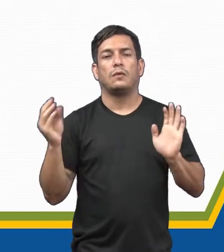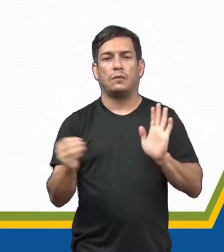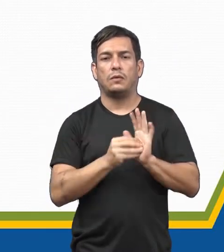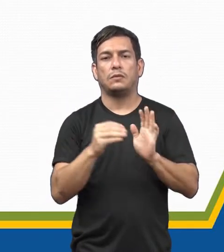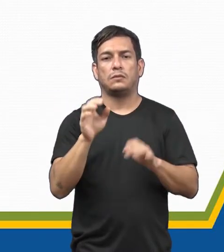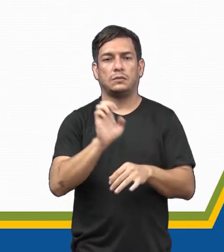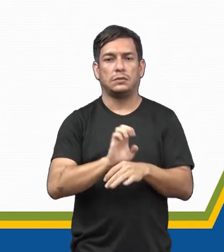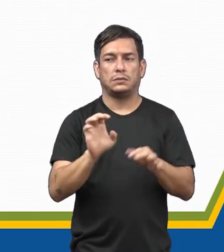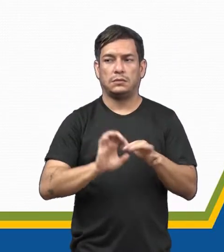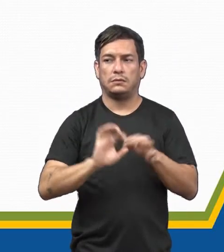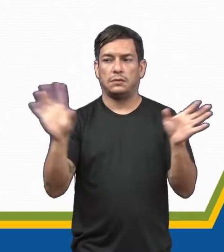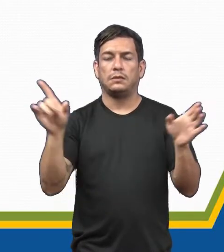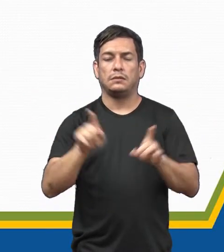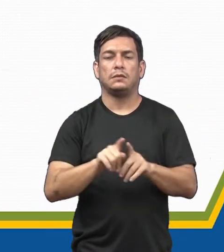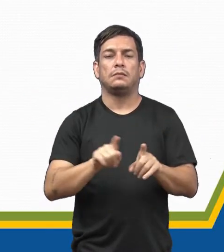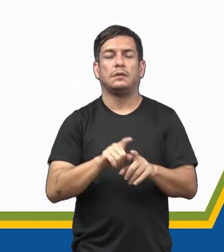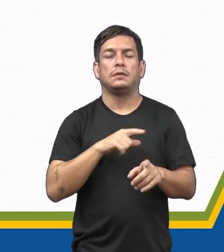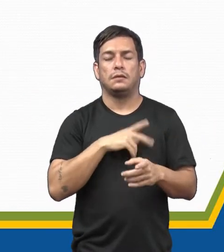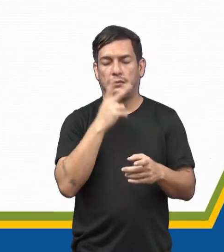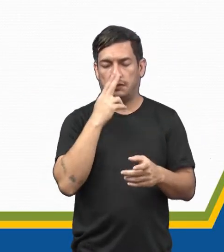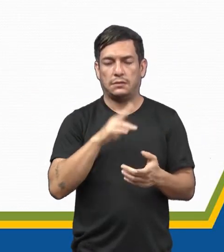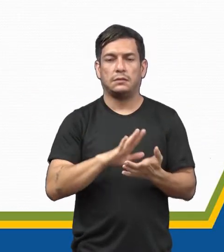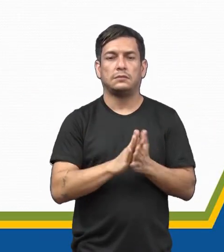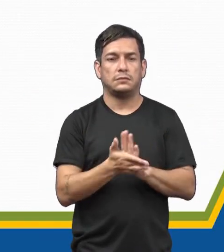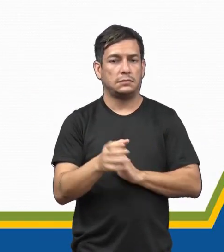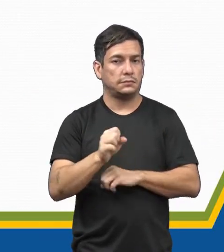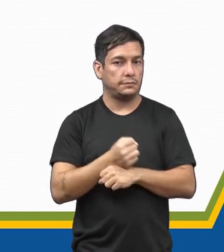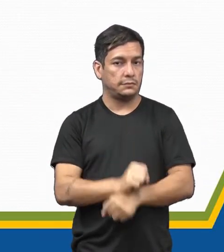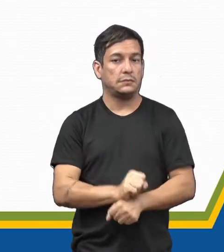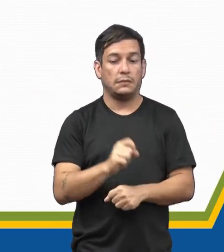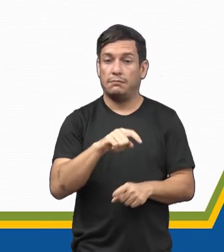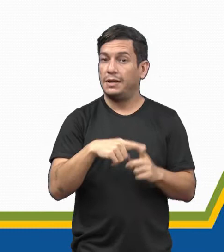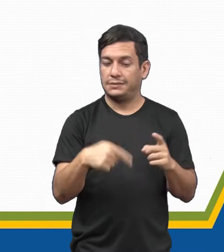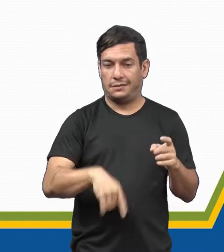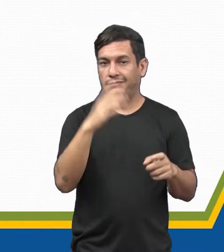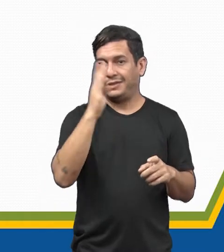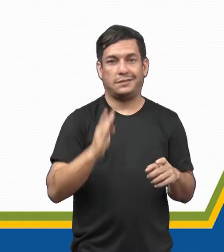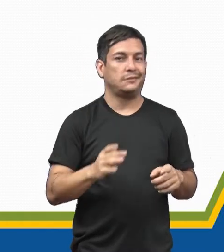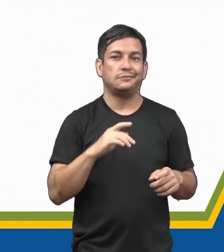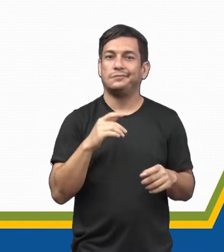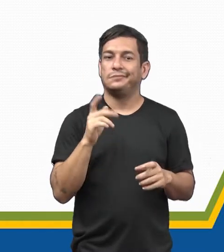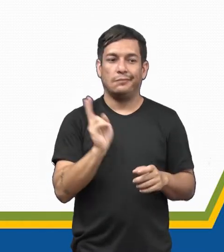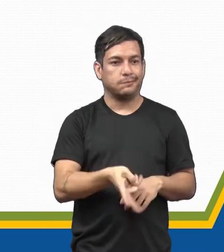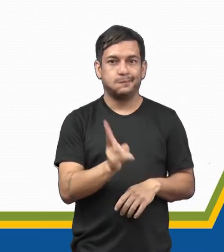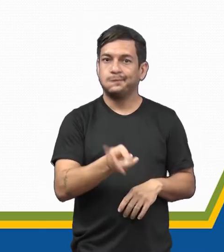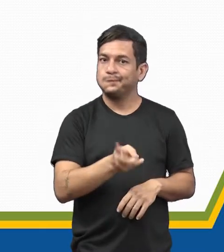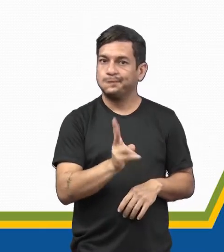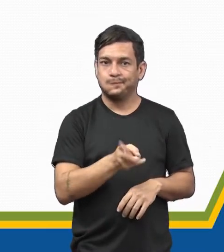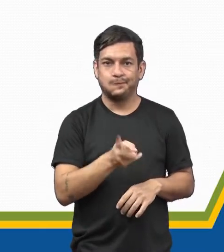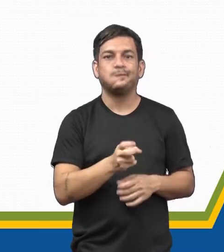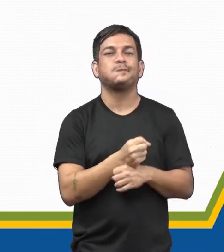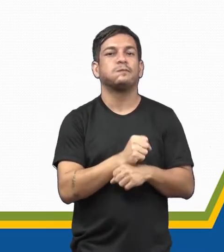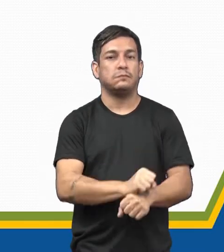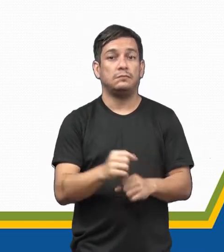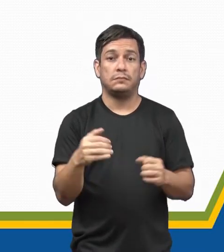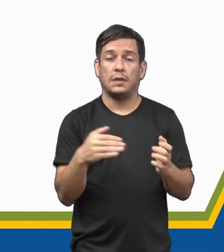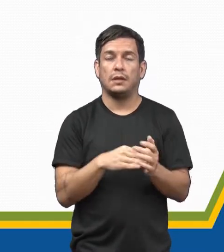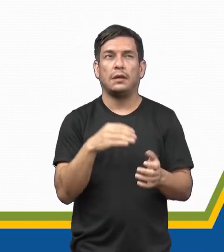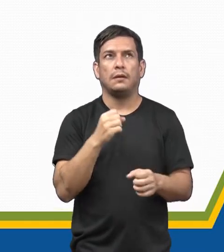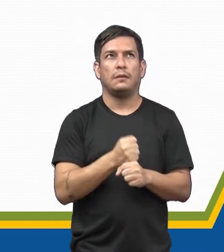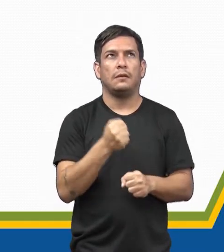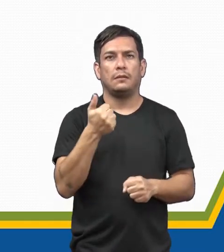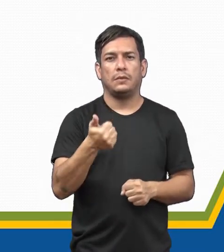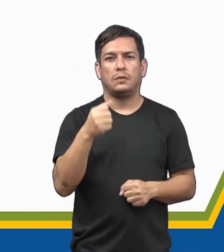Estado liberal, eles acabaram também com a escravidão. E o Brasil não. O Brasil mantém essa escravidão até